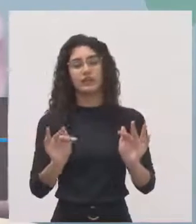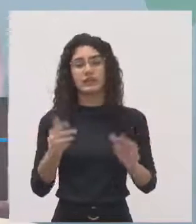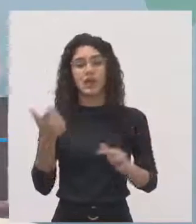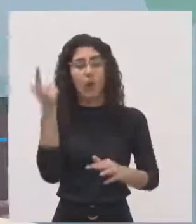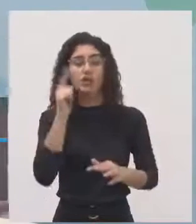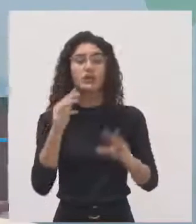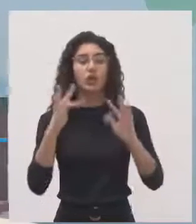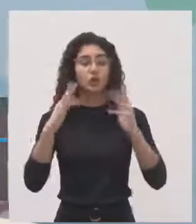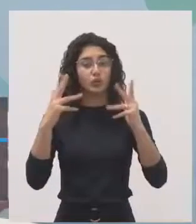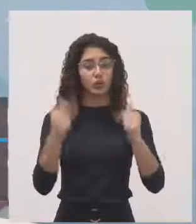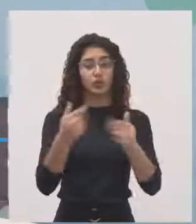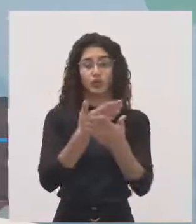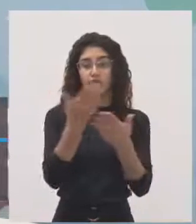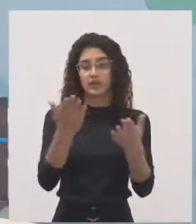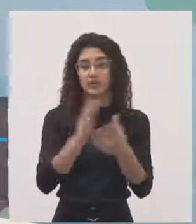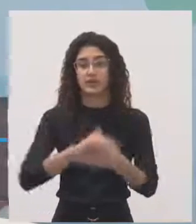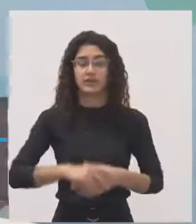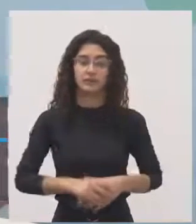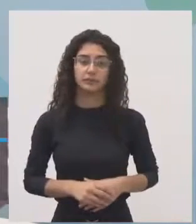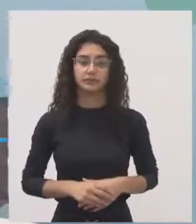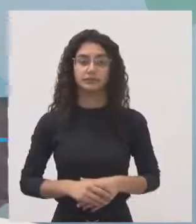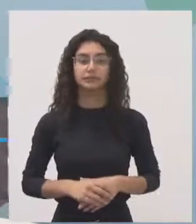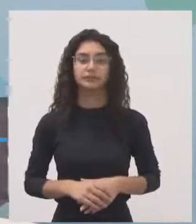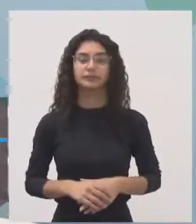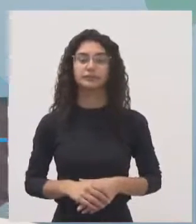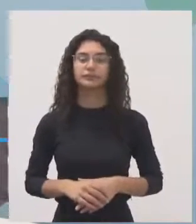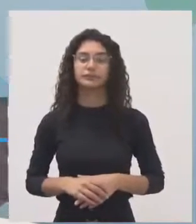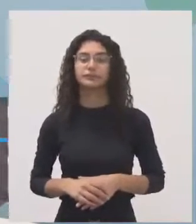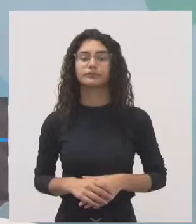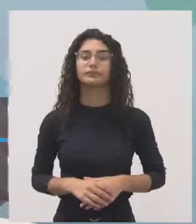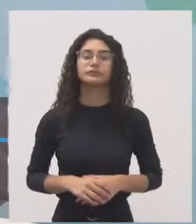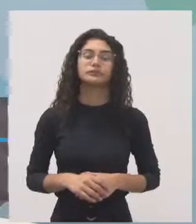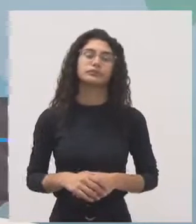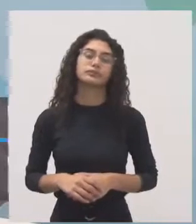as necessidades de vocês. Então vamos lá.